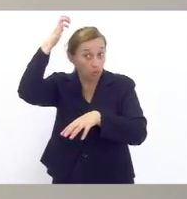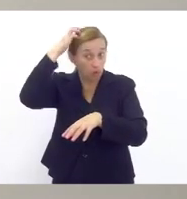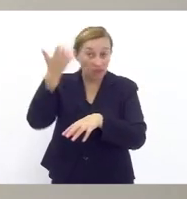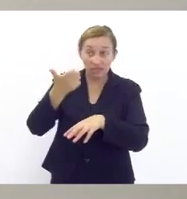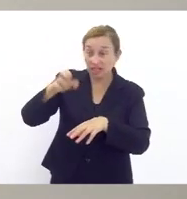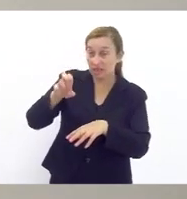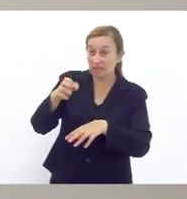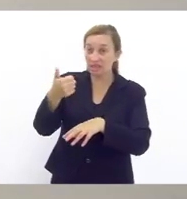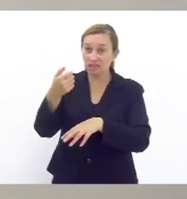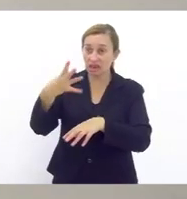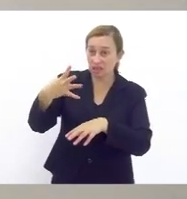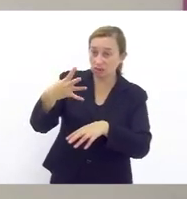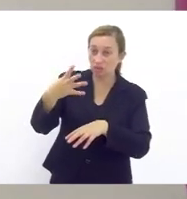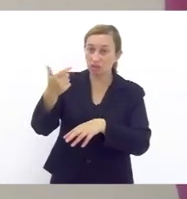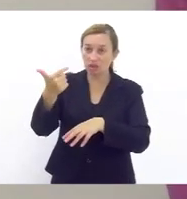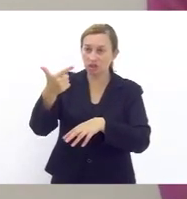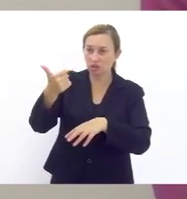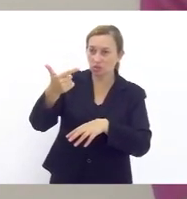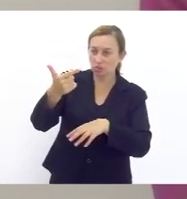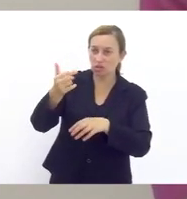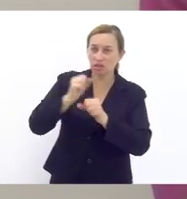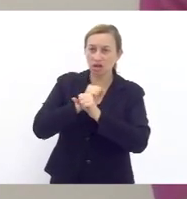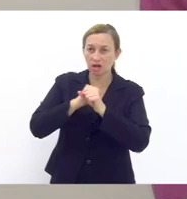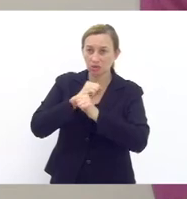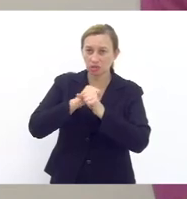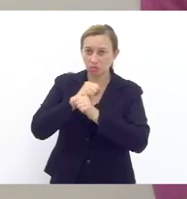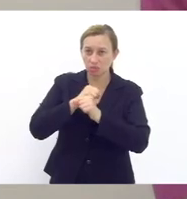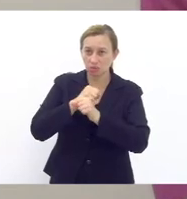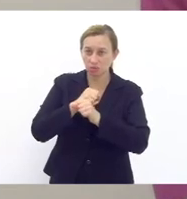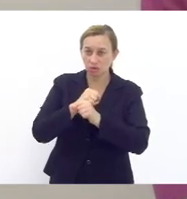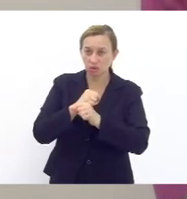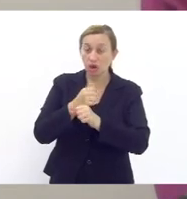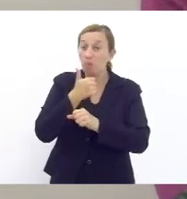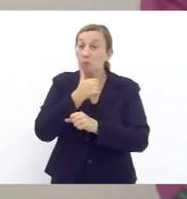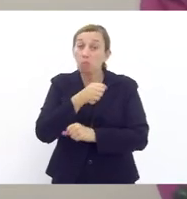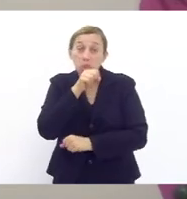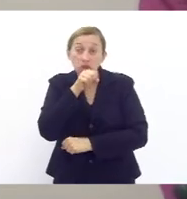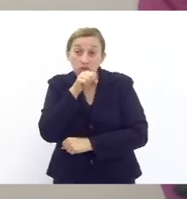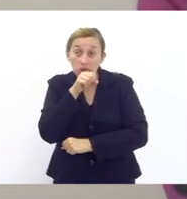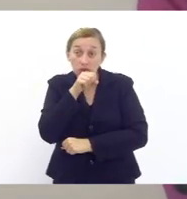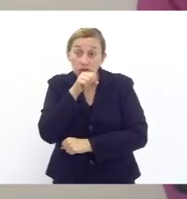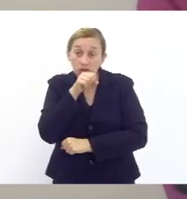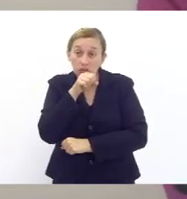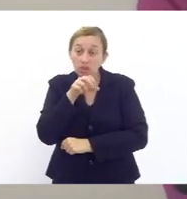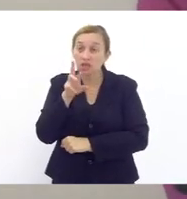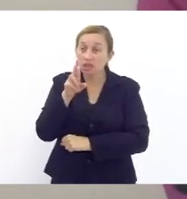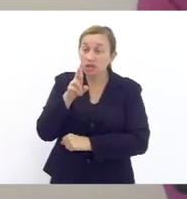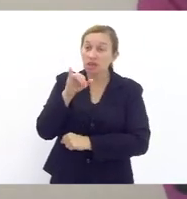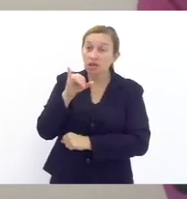14 12 anos sendo Mães ribeirinhas